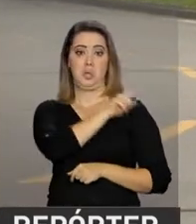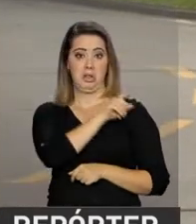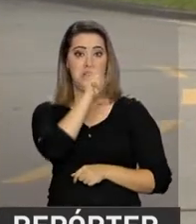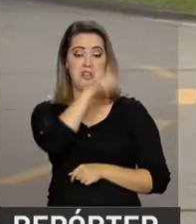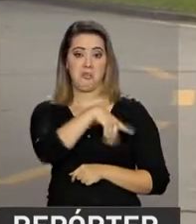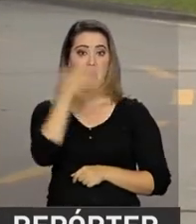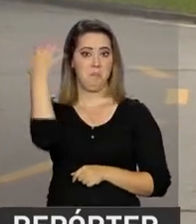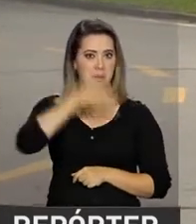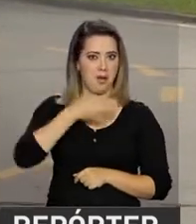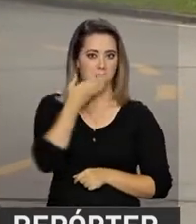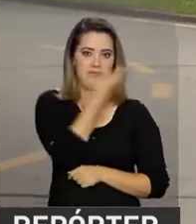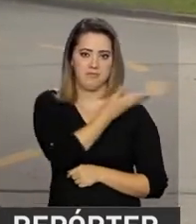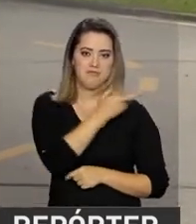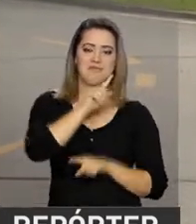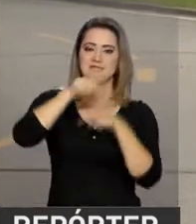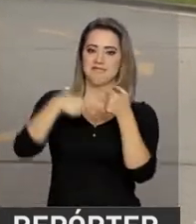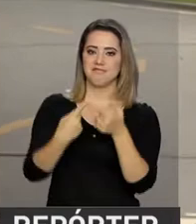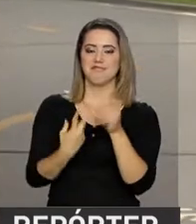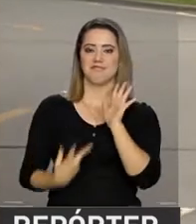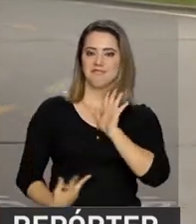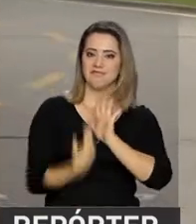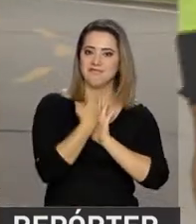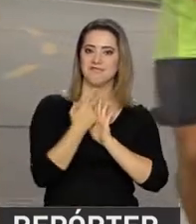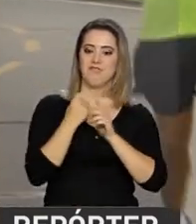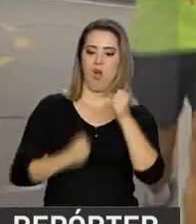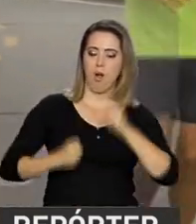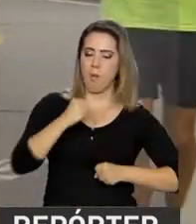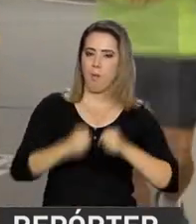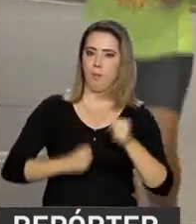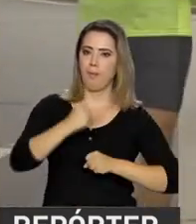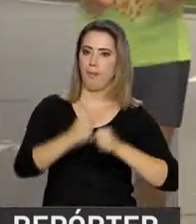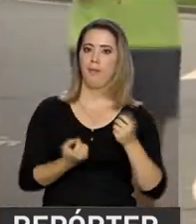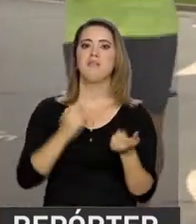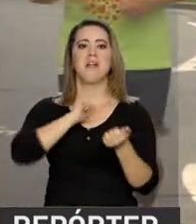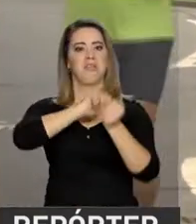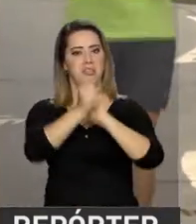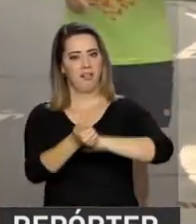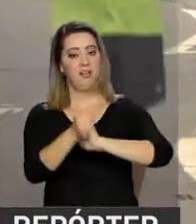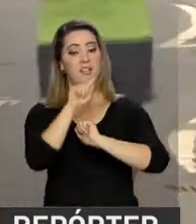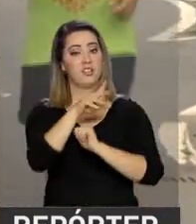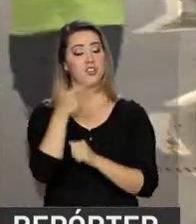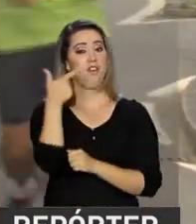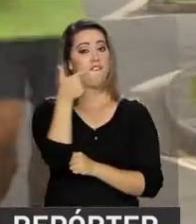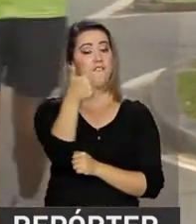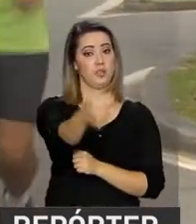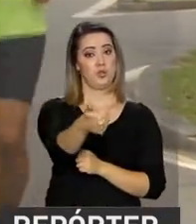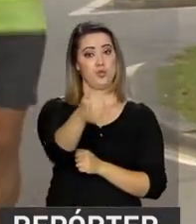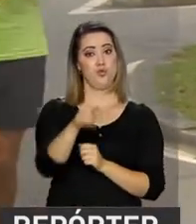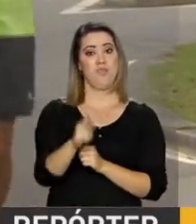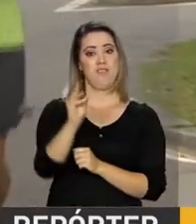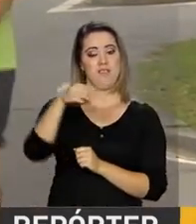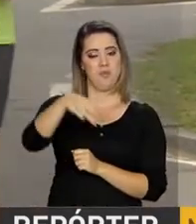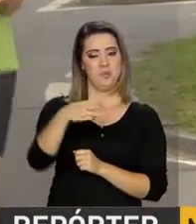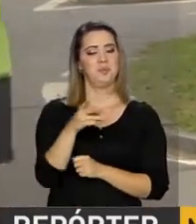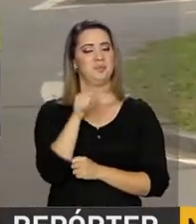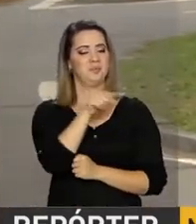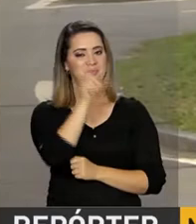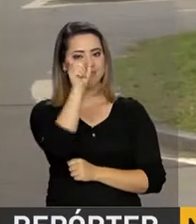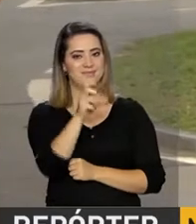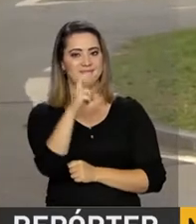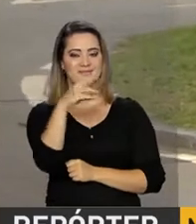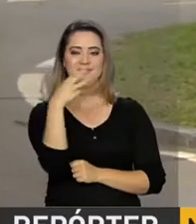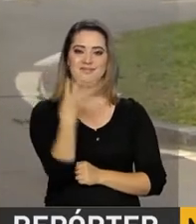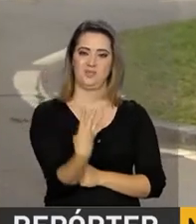disso depois da cirurgia ele virou um maratonista e já chegou a correr 21 quilômetros ele é um dos 54 pacientes